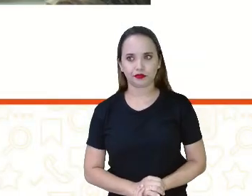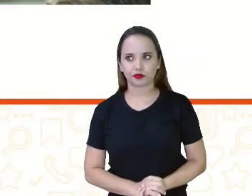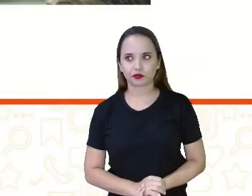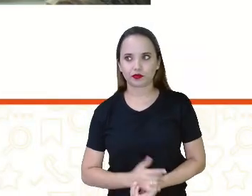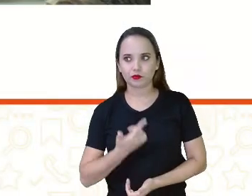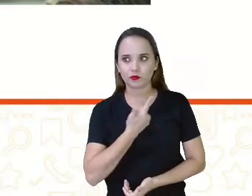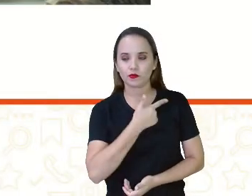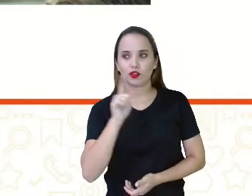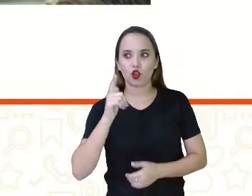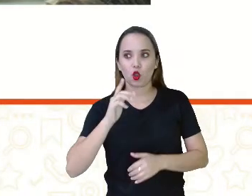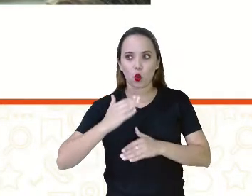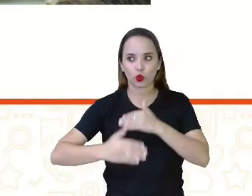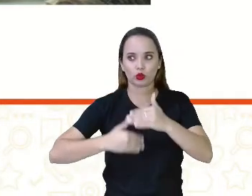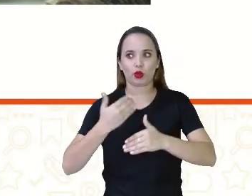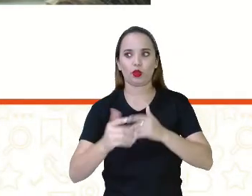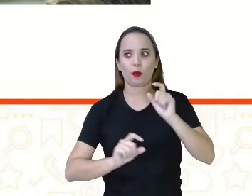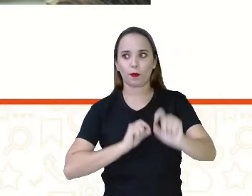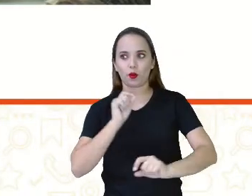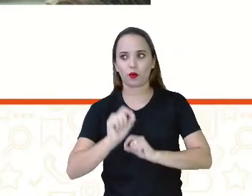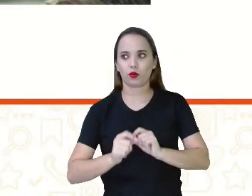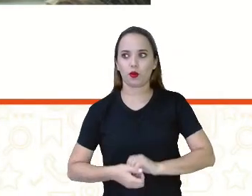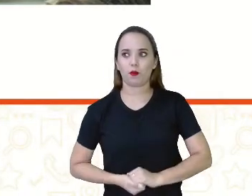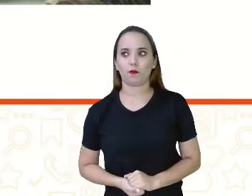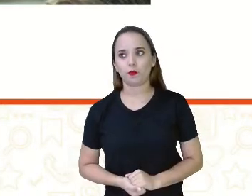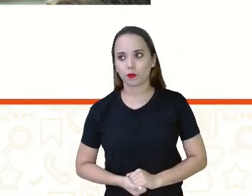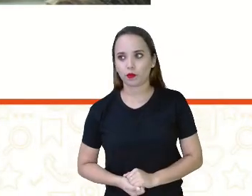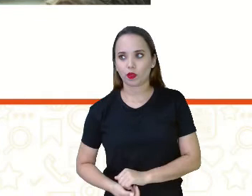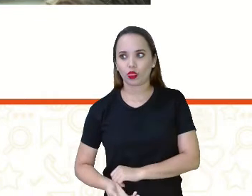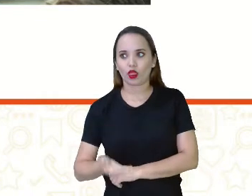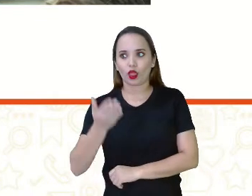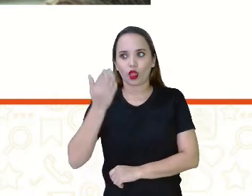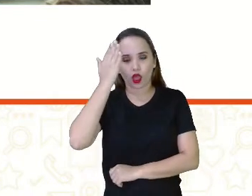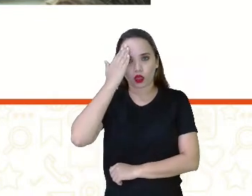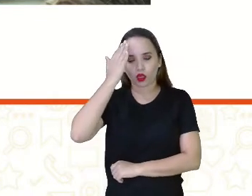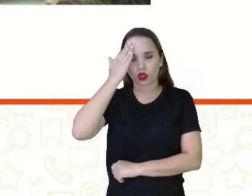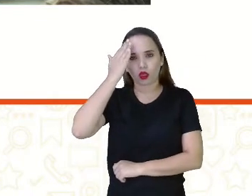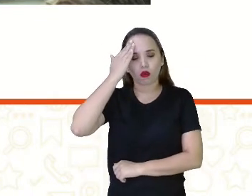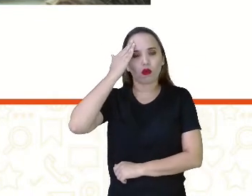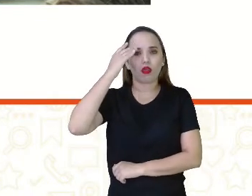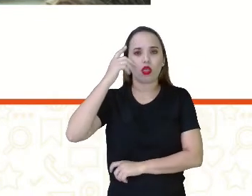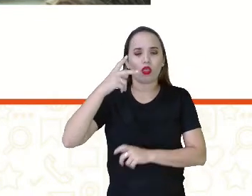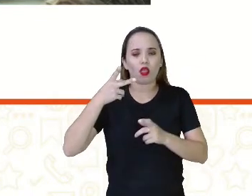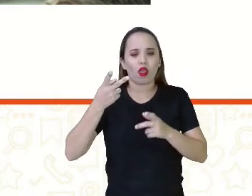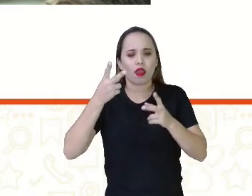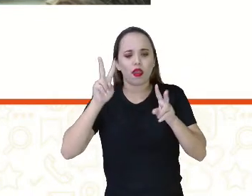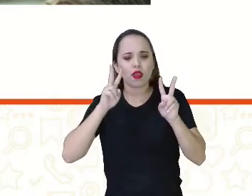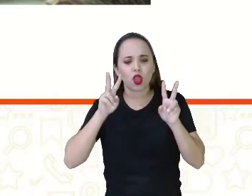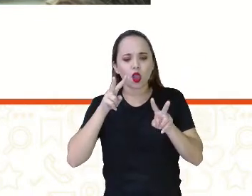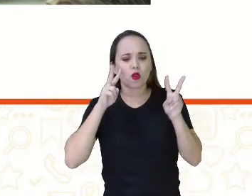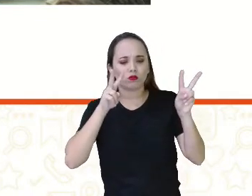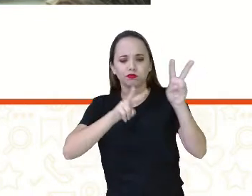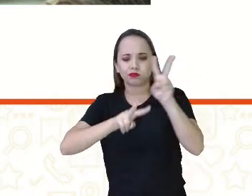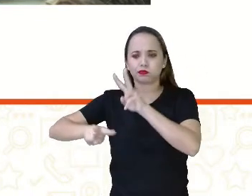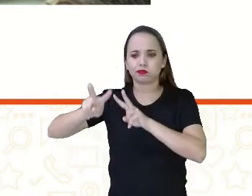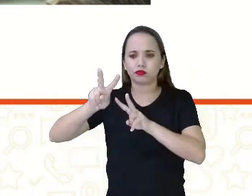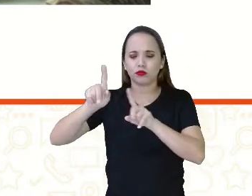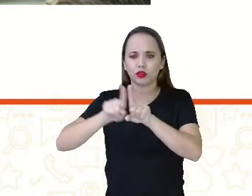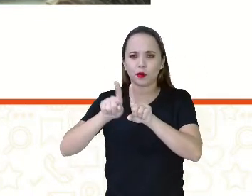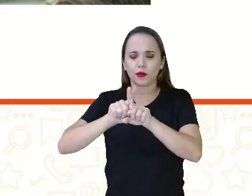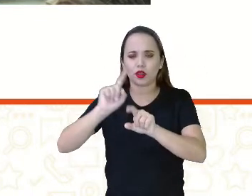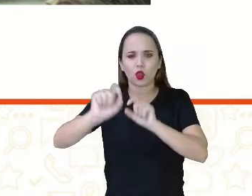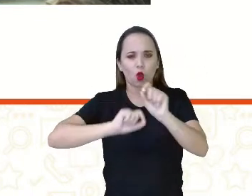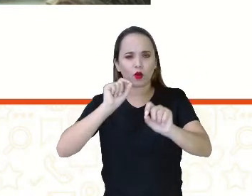Mais uma etapa seria a identificação e reconhecimento. O que seria essa identificação